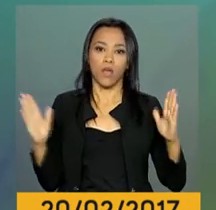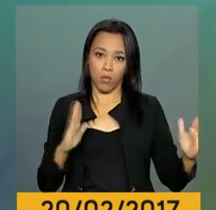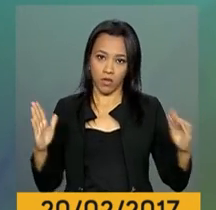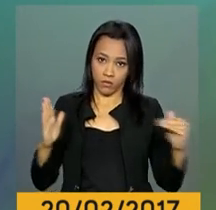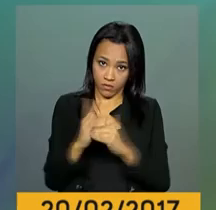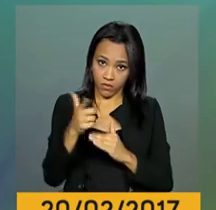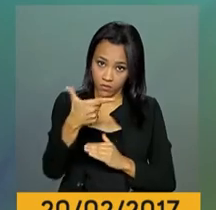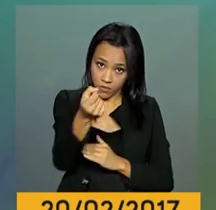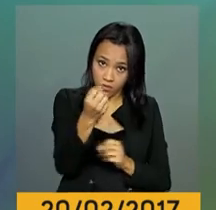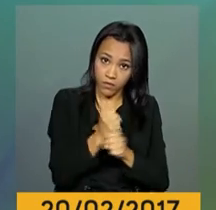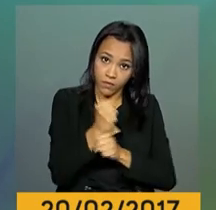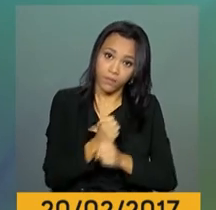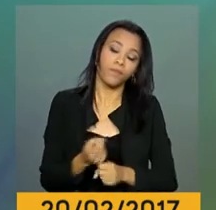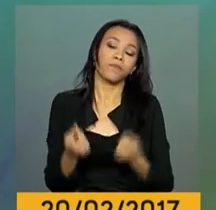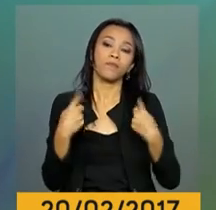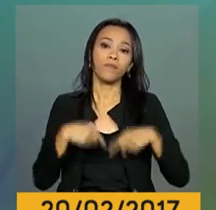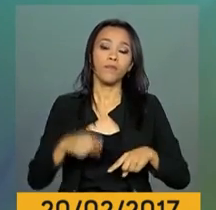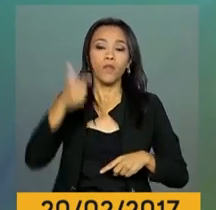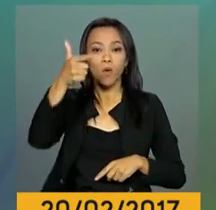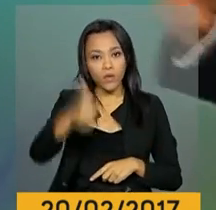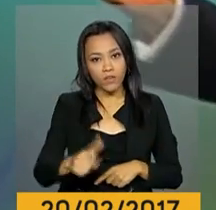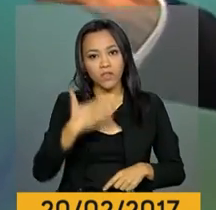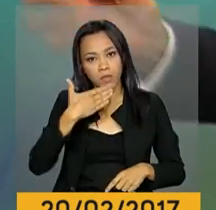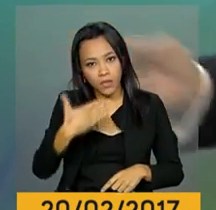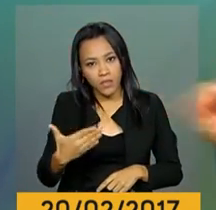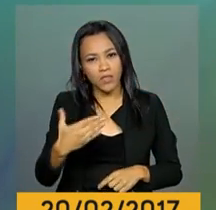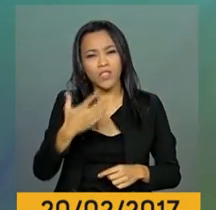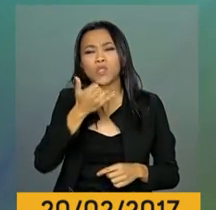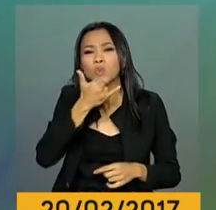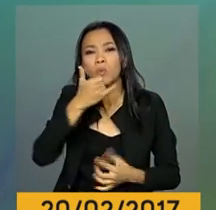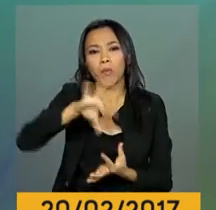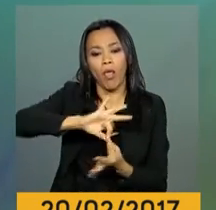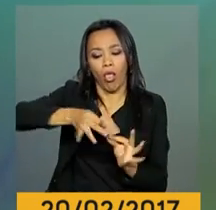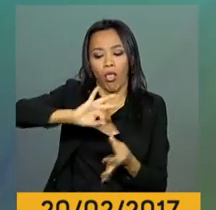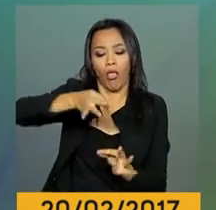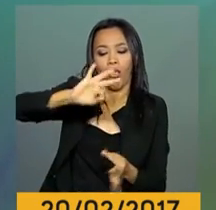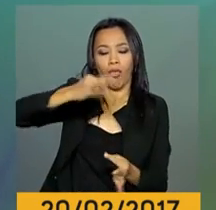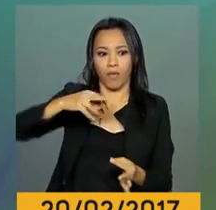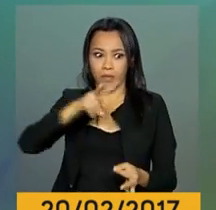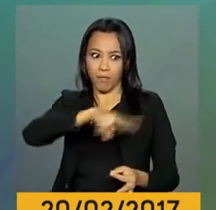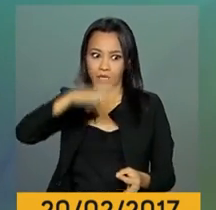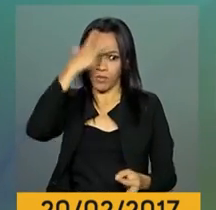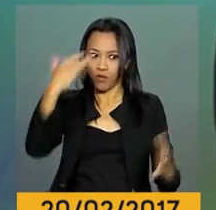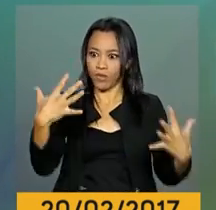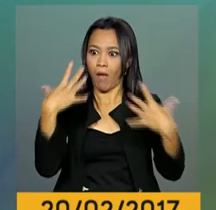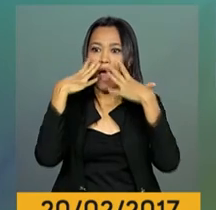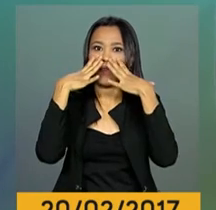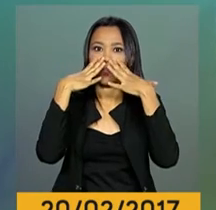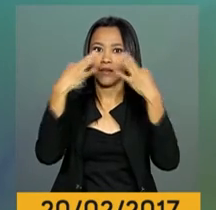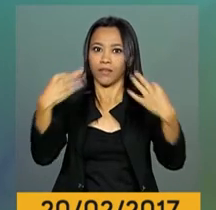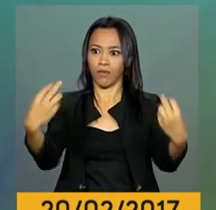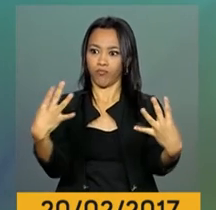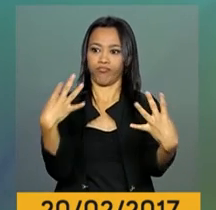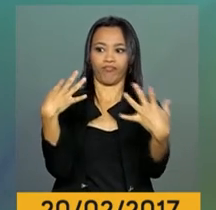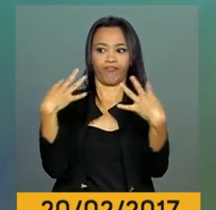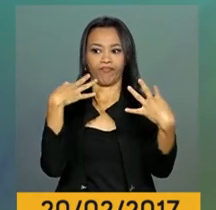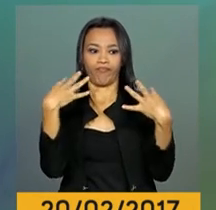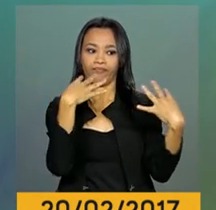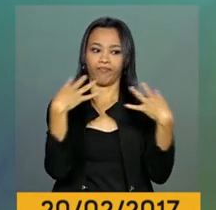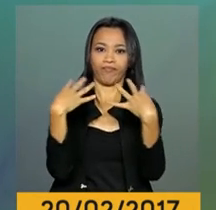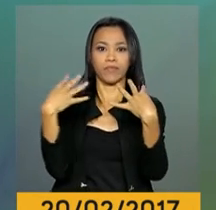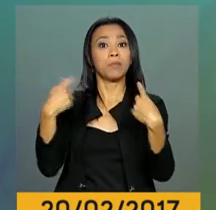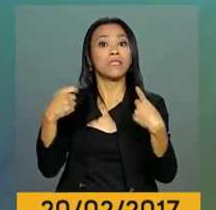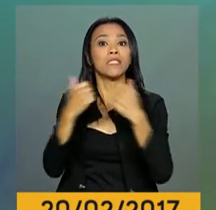dou outro exemplo aqui. Peço licença de me alongar um pouquinho, porque quando a gente tem pessoas muito atentas, né, nós precisamos divulgar um pouco o que